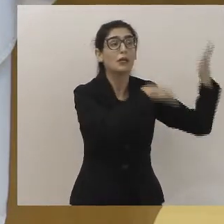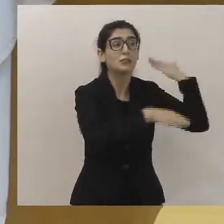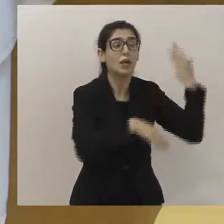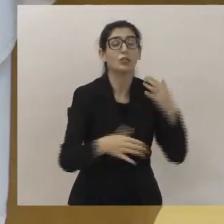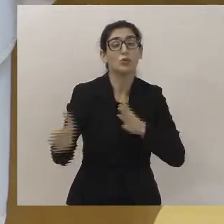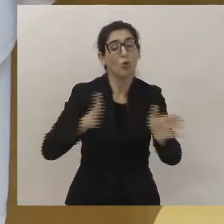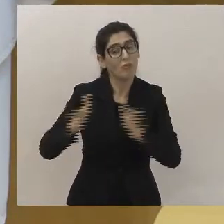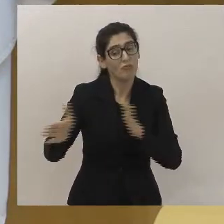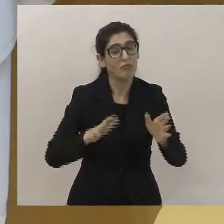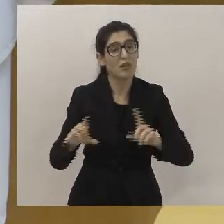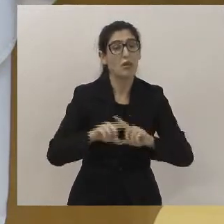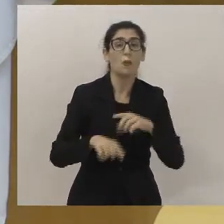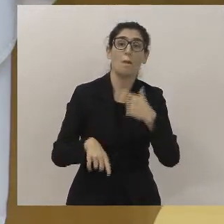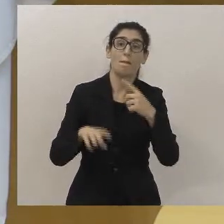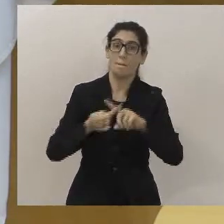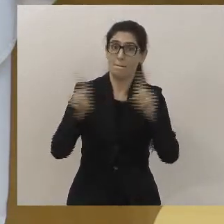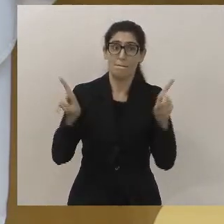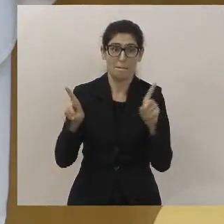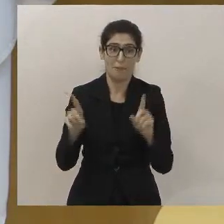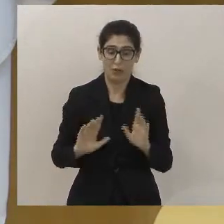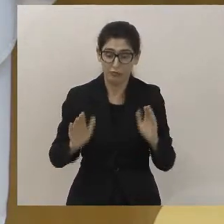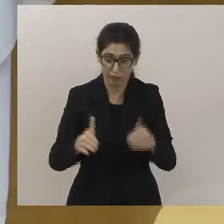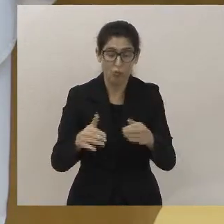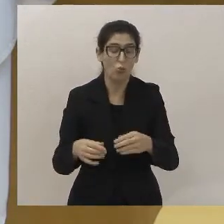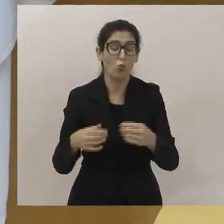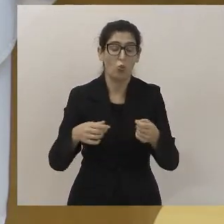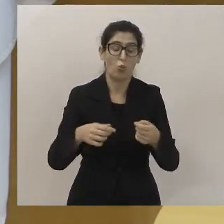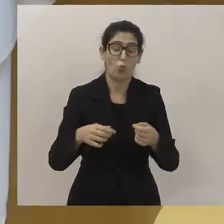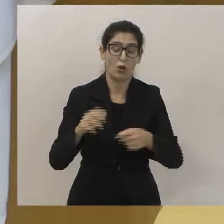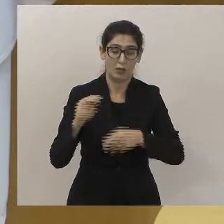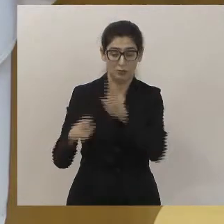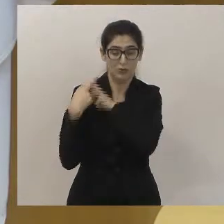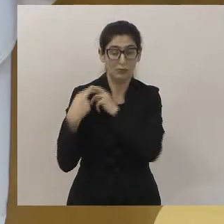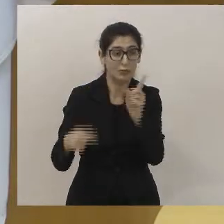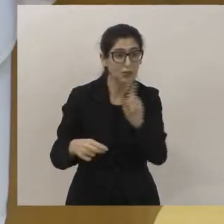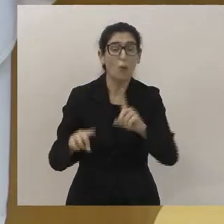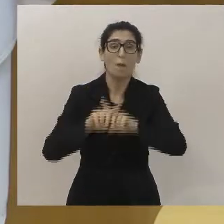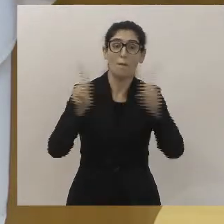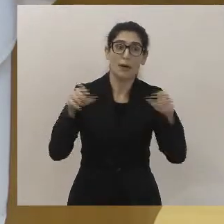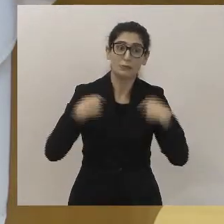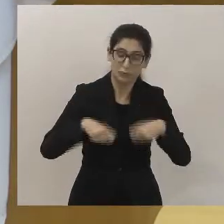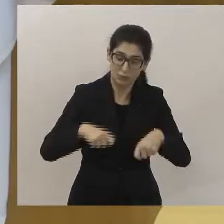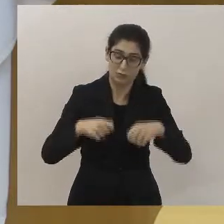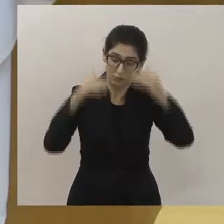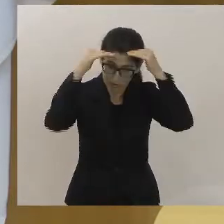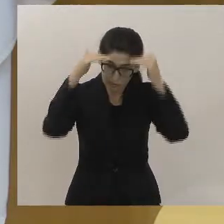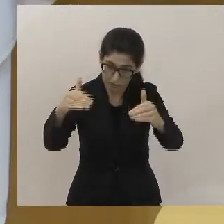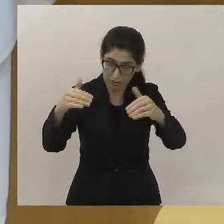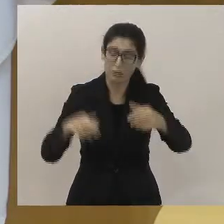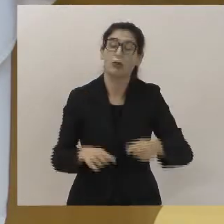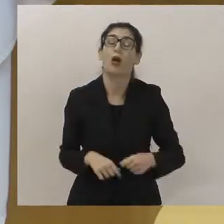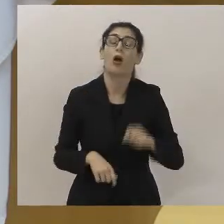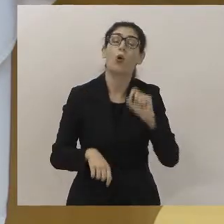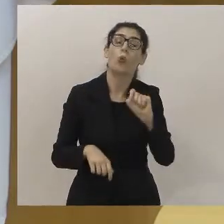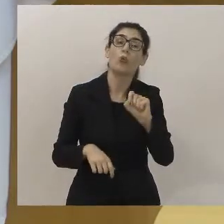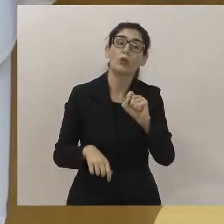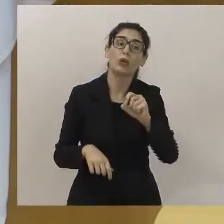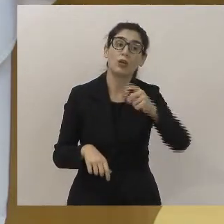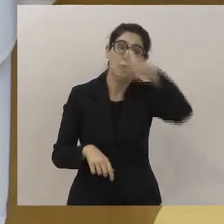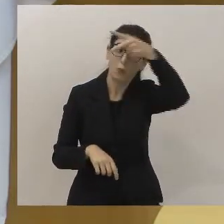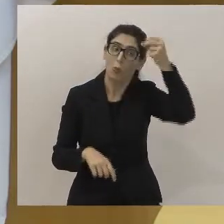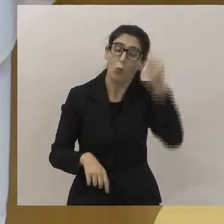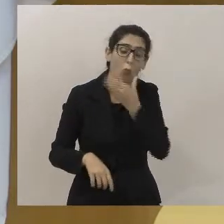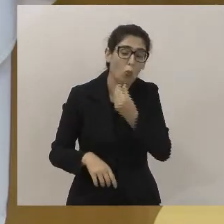fez parte disso mas ele tem que respeitar o que o atual prefeito estipulou a gente fala muito da questão dos